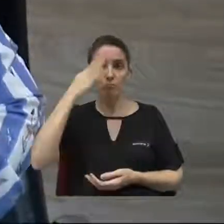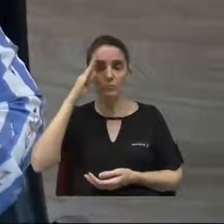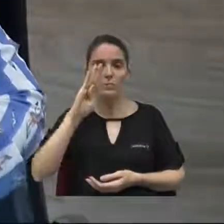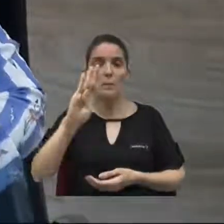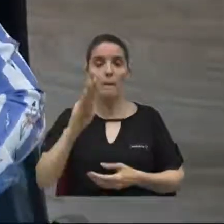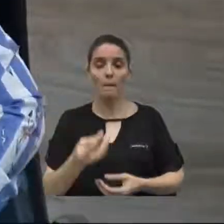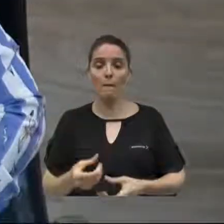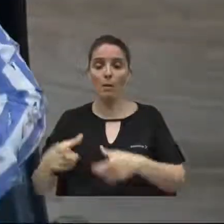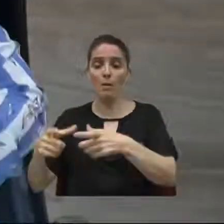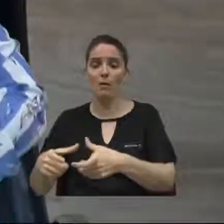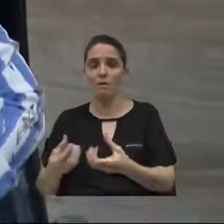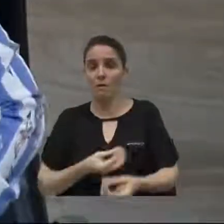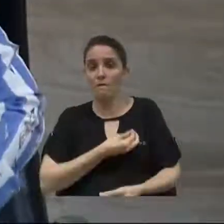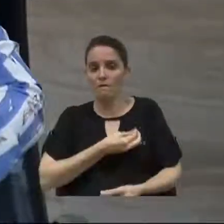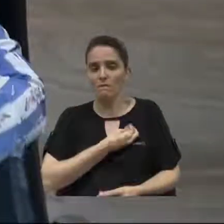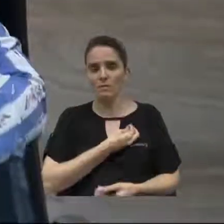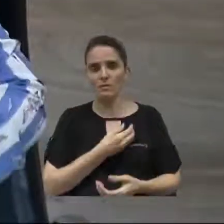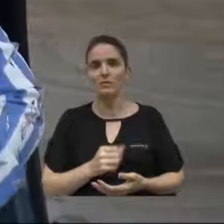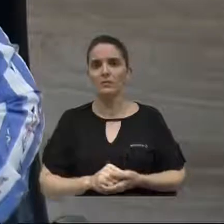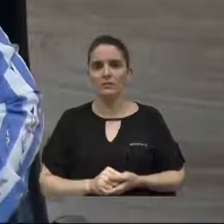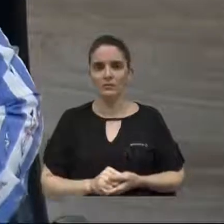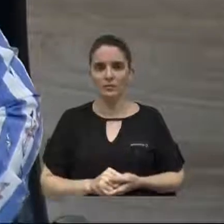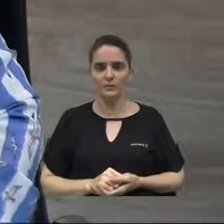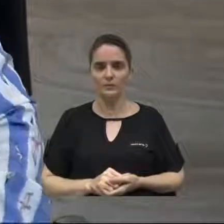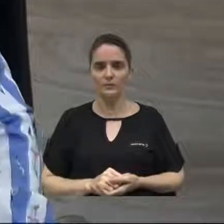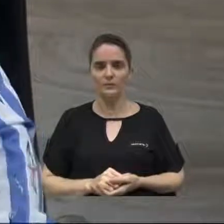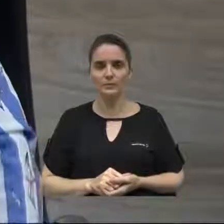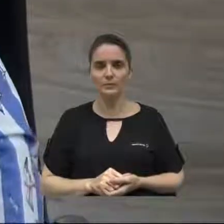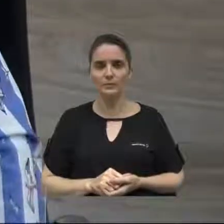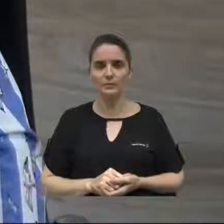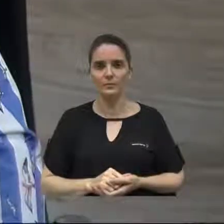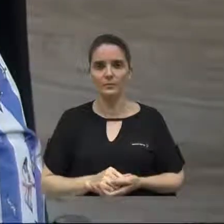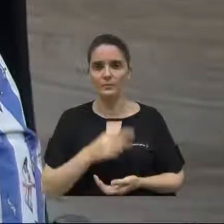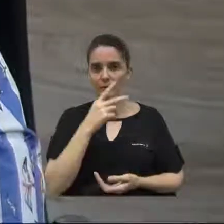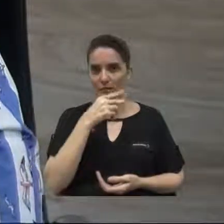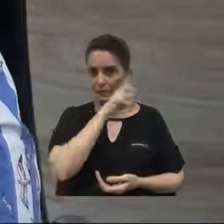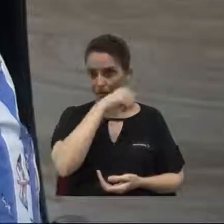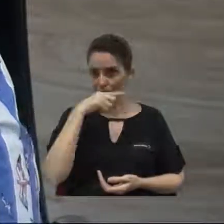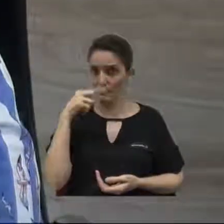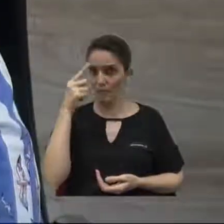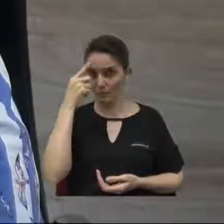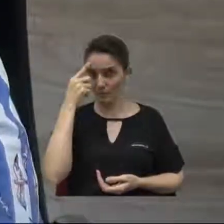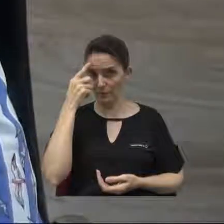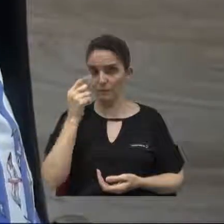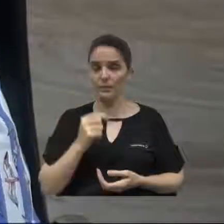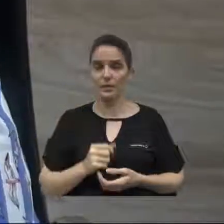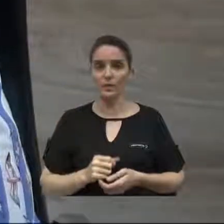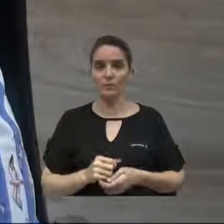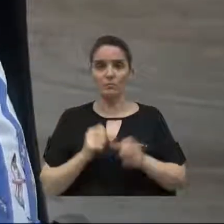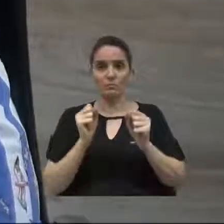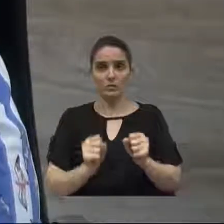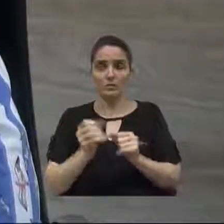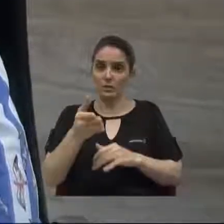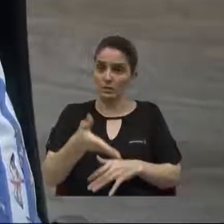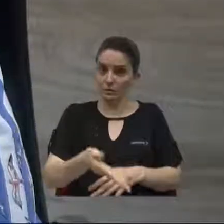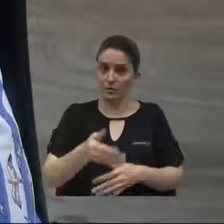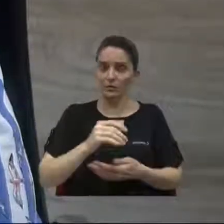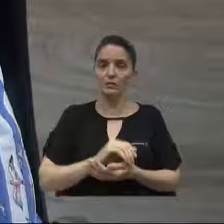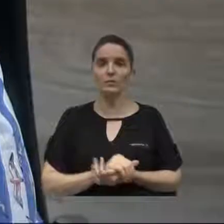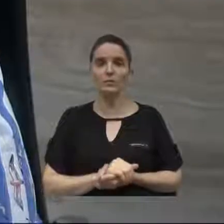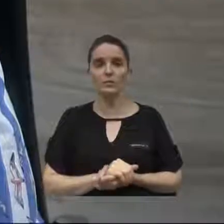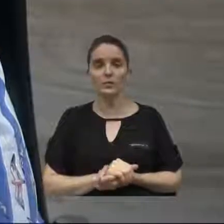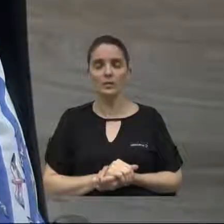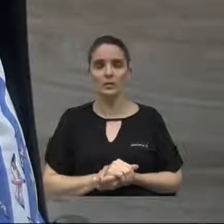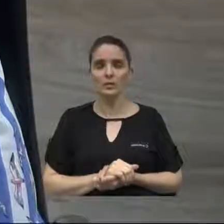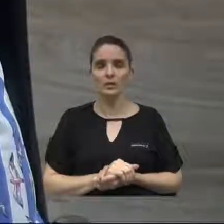com certeza as complicações com as doenças vão ser mais. Eu acho que aí cabe, nesse momento, nós, quanto